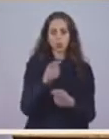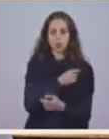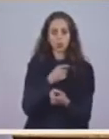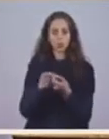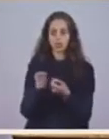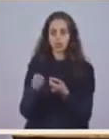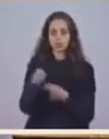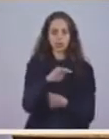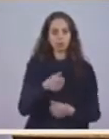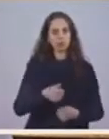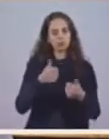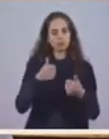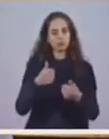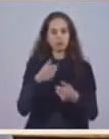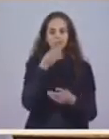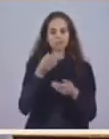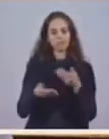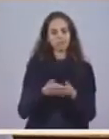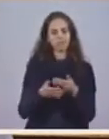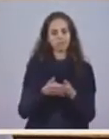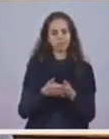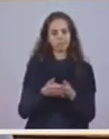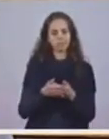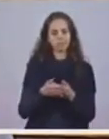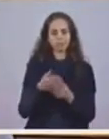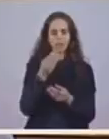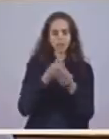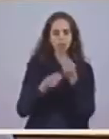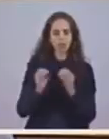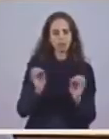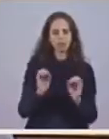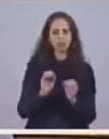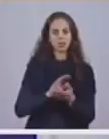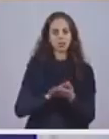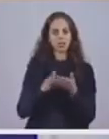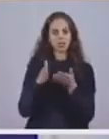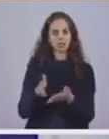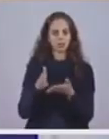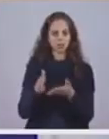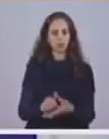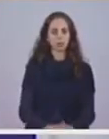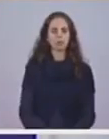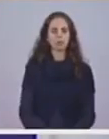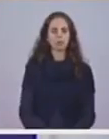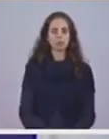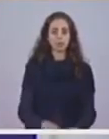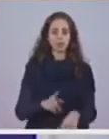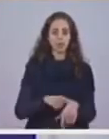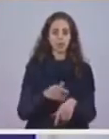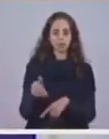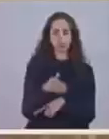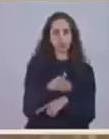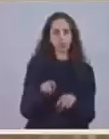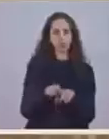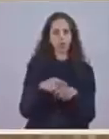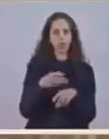vizinhos, sobretudo os idosos, fique sem alimento e sem assistência. Uma Quaresma, como